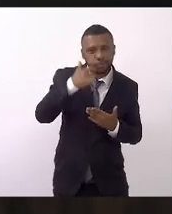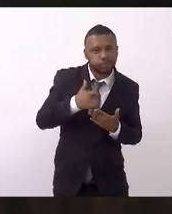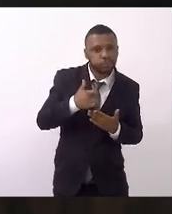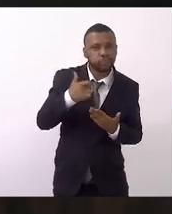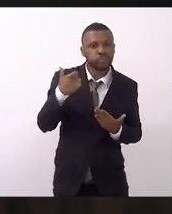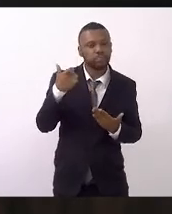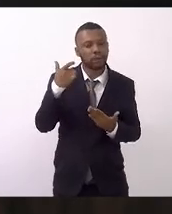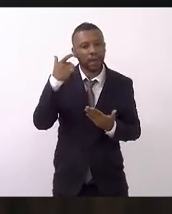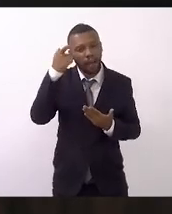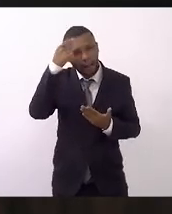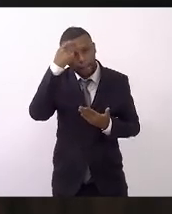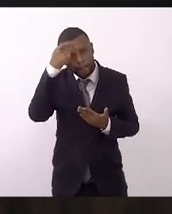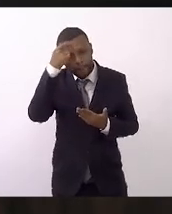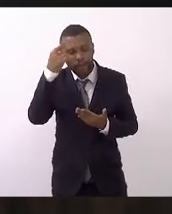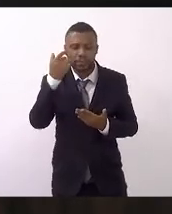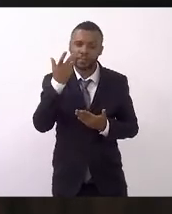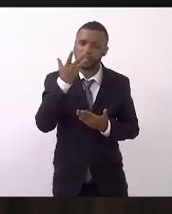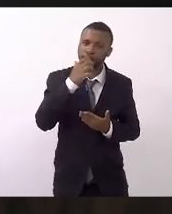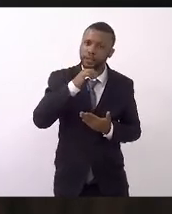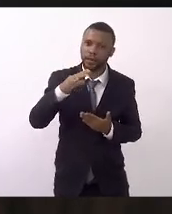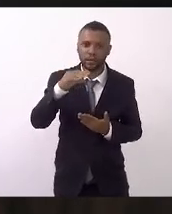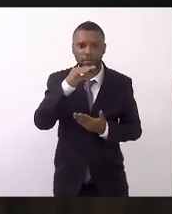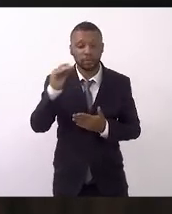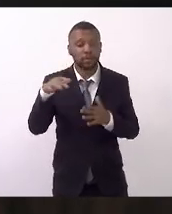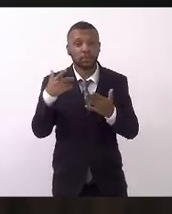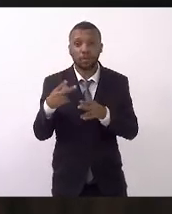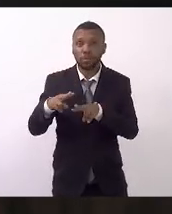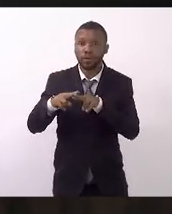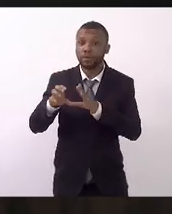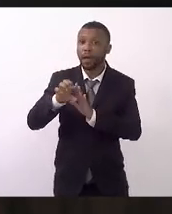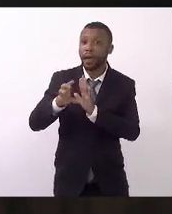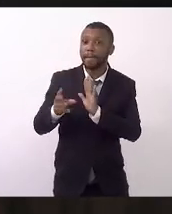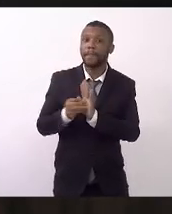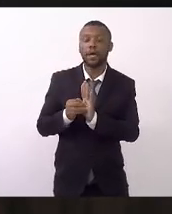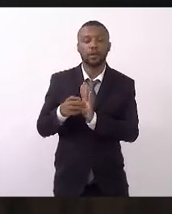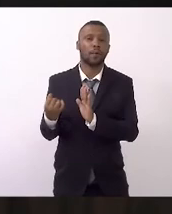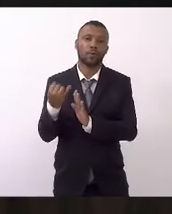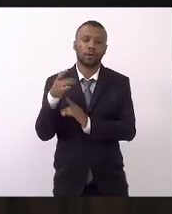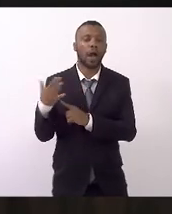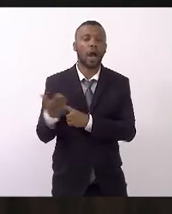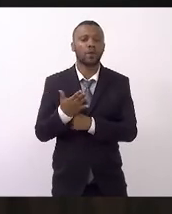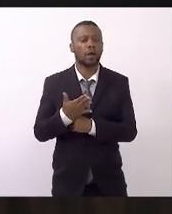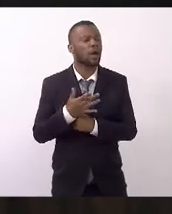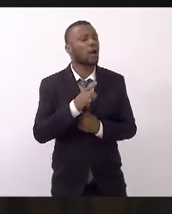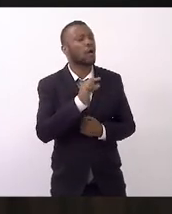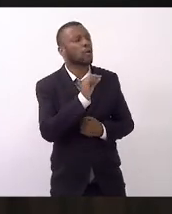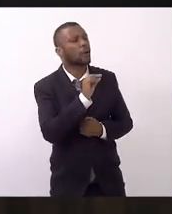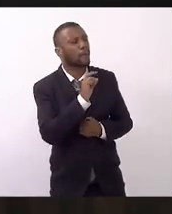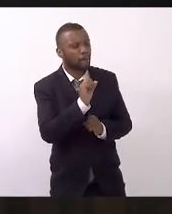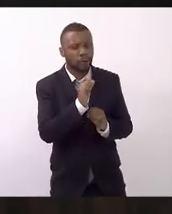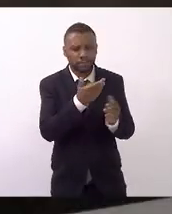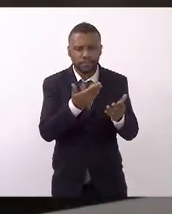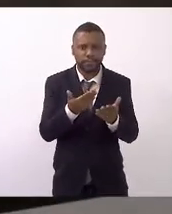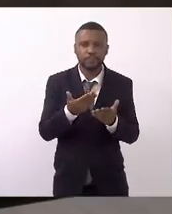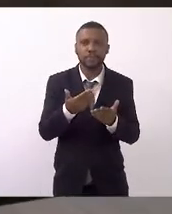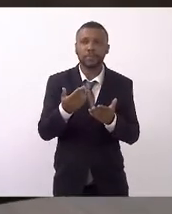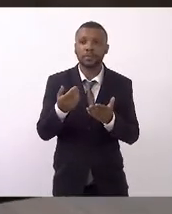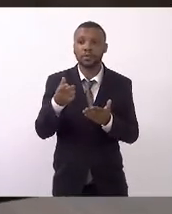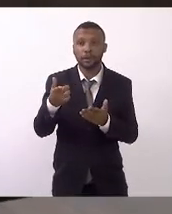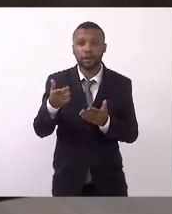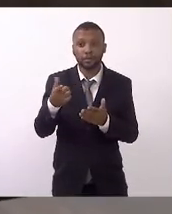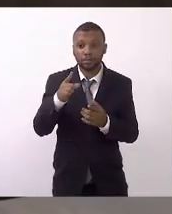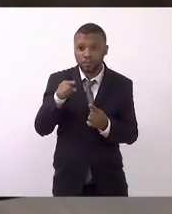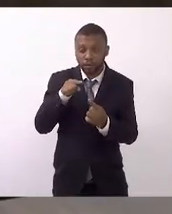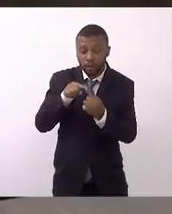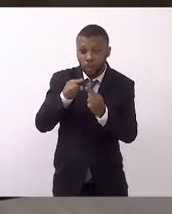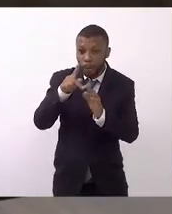de crianças e adolescentes. Então, as emendas são importantes porque enriquece, pois não, deputado Samuel? Nesse sentido, o projeto